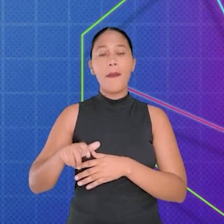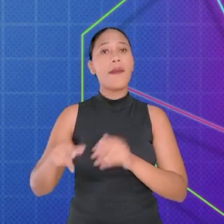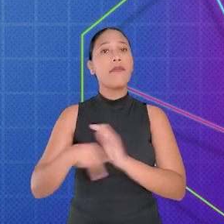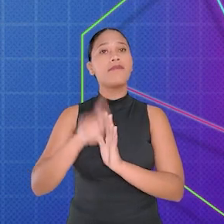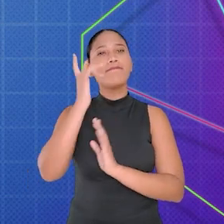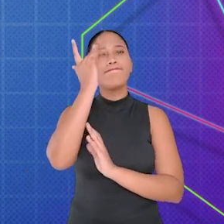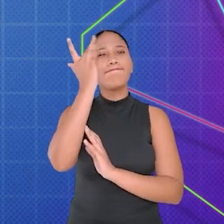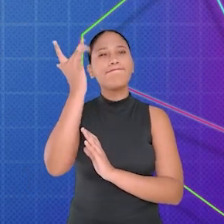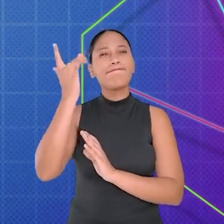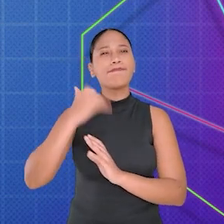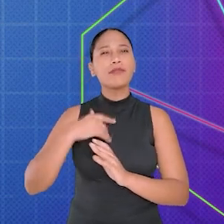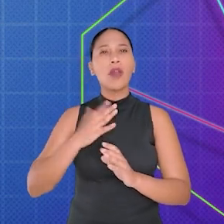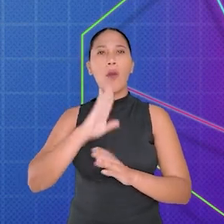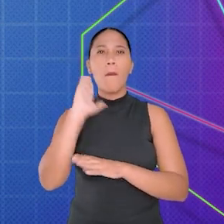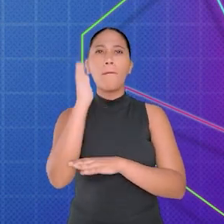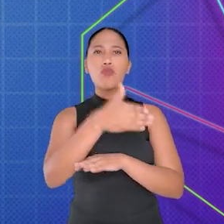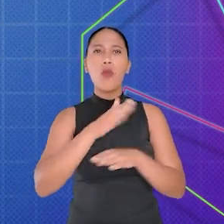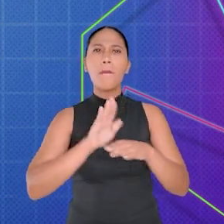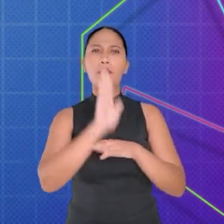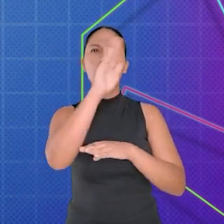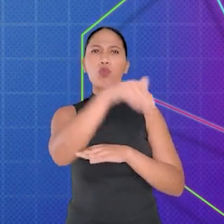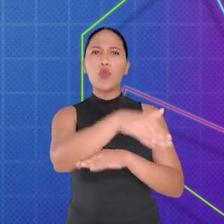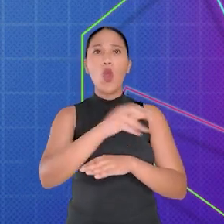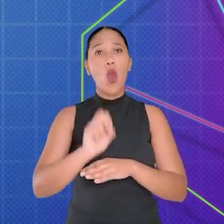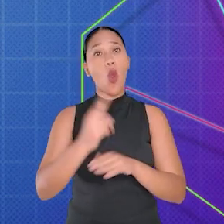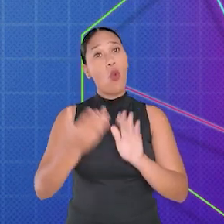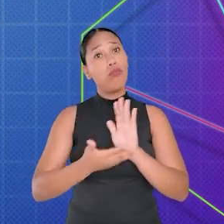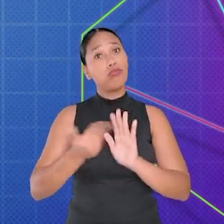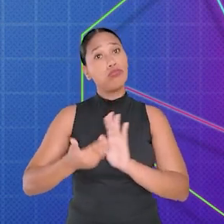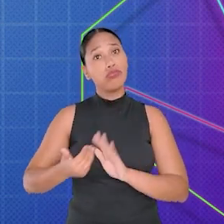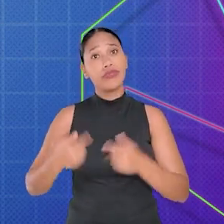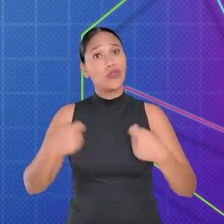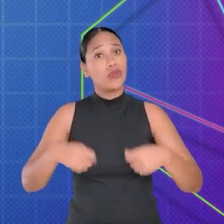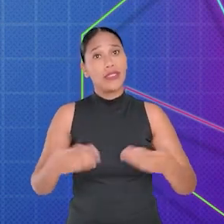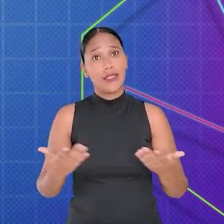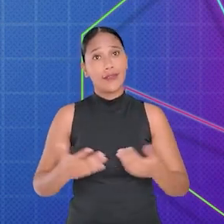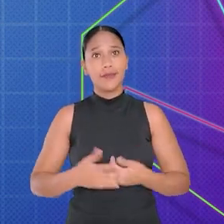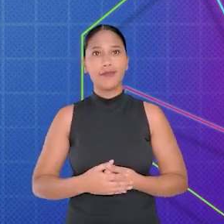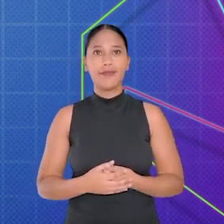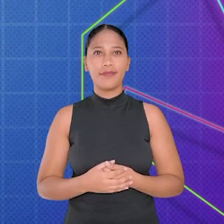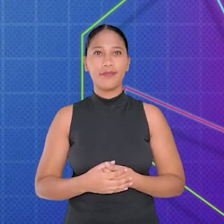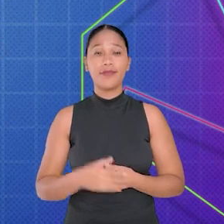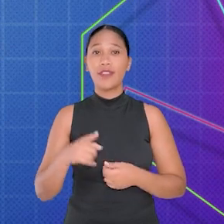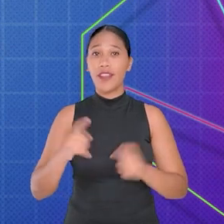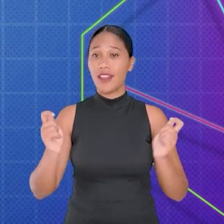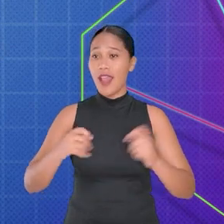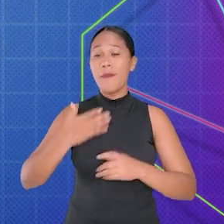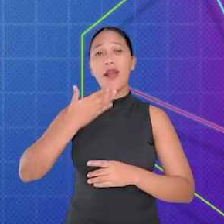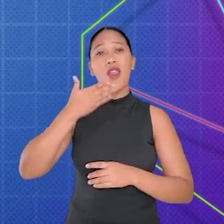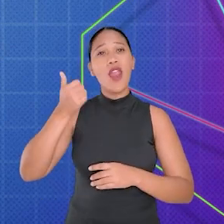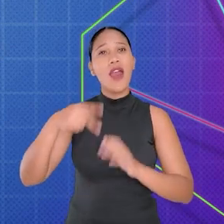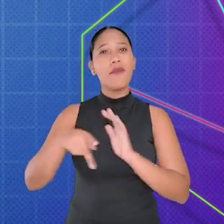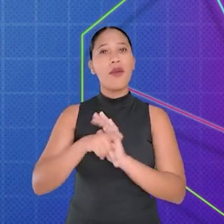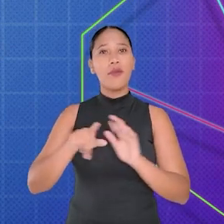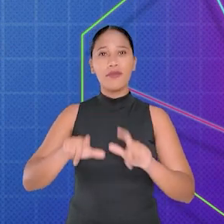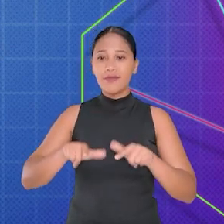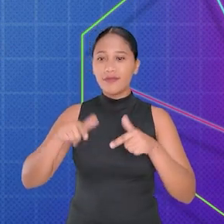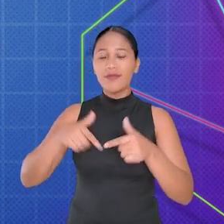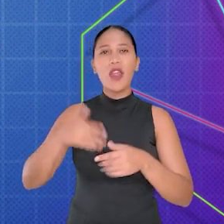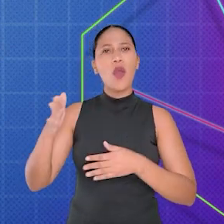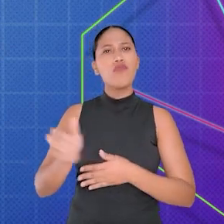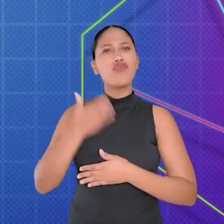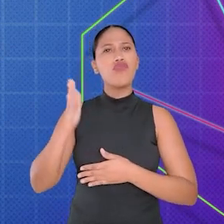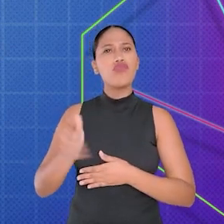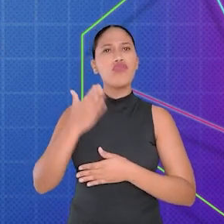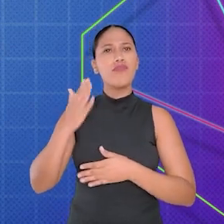atalhos personalizados para as ferramentas mais utilizadas ou remova os atalhos que não são necessários. Isso pode melhorar a eficiência do fluxo